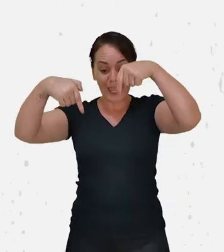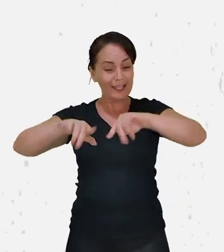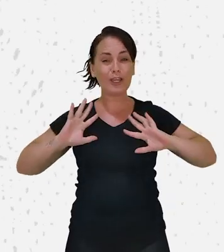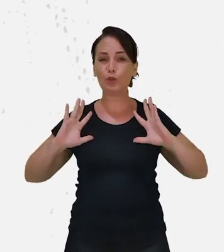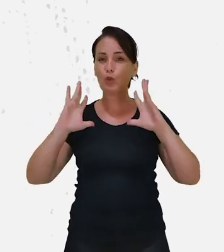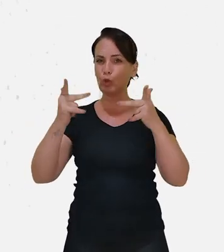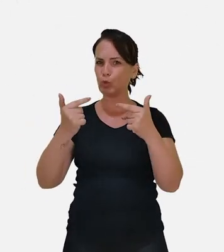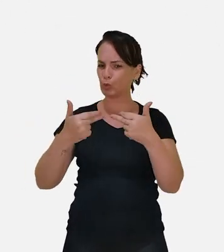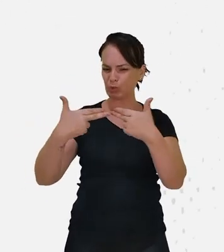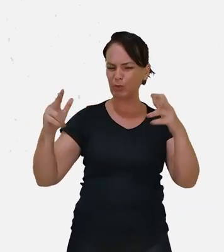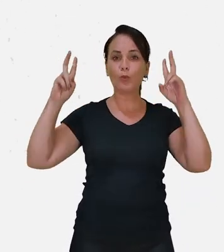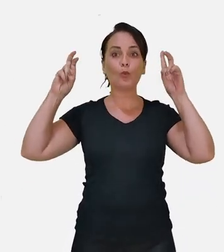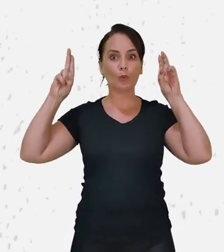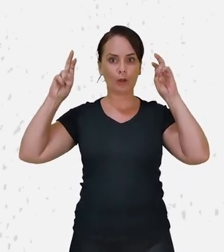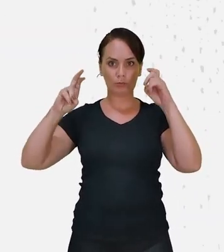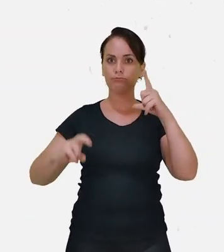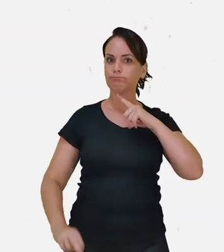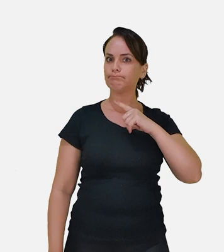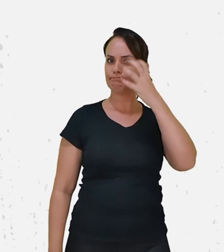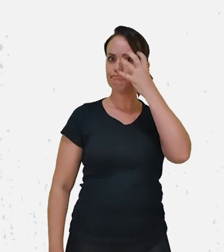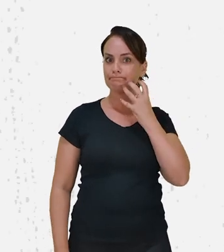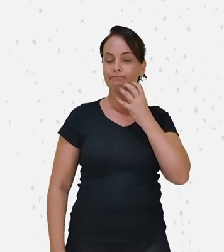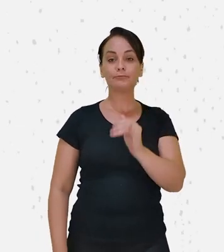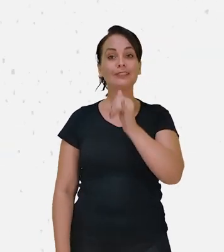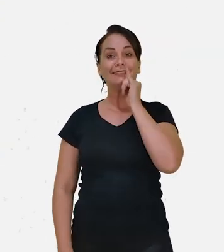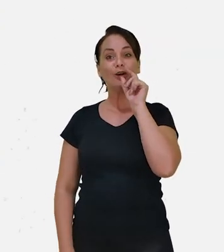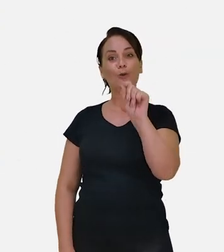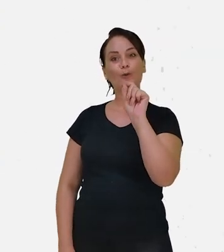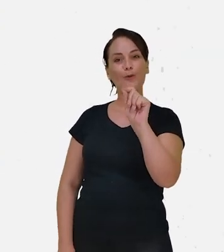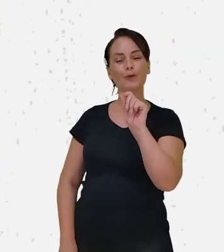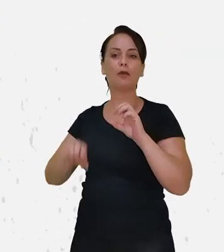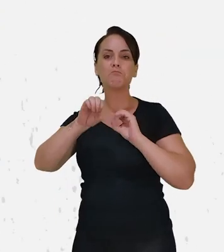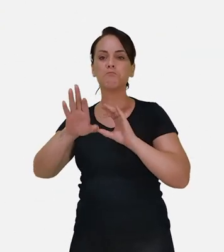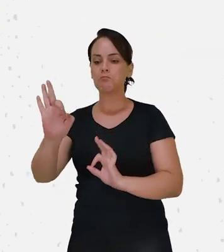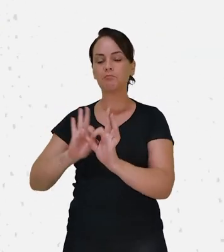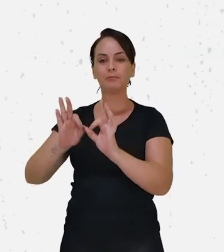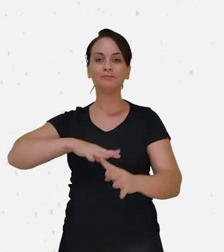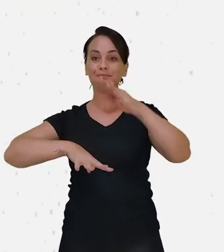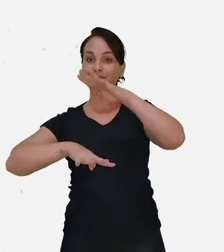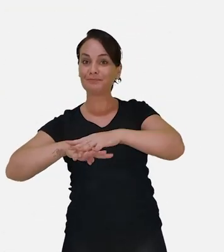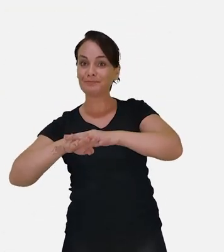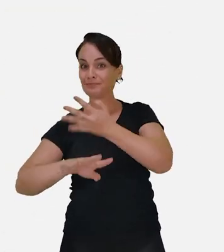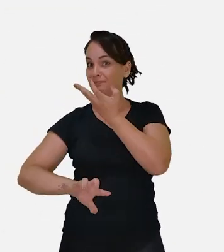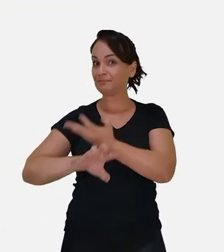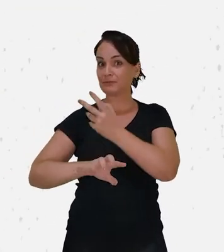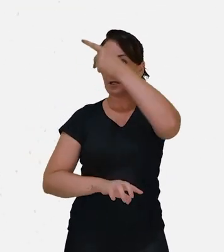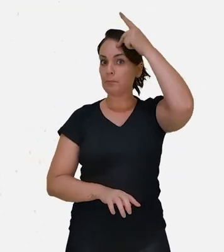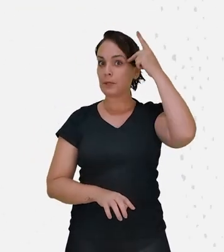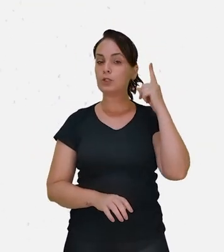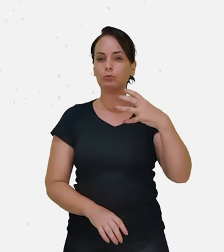isso é levado muito a sério. Um bom exemplo disso é o projeto de ensino de matemática para pessoas